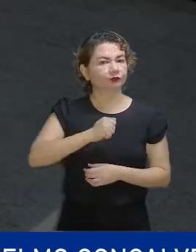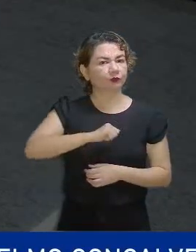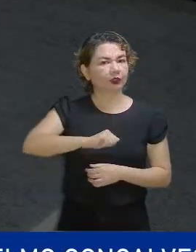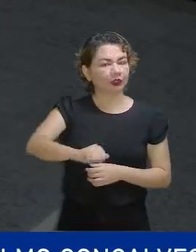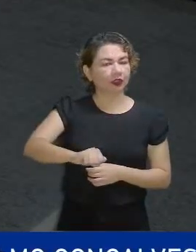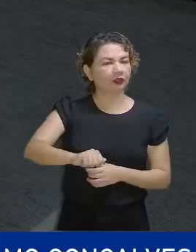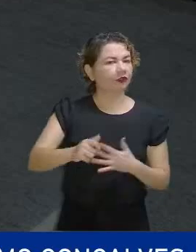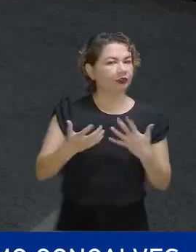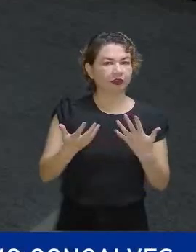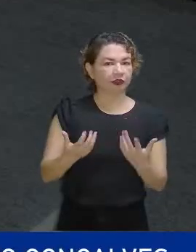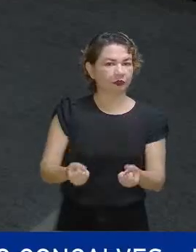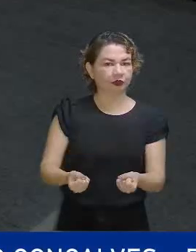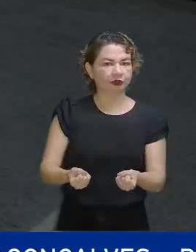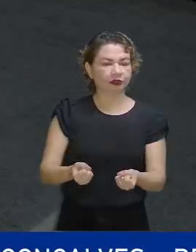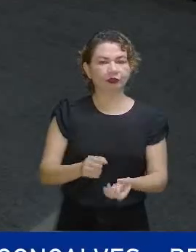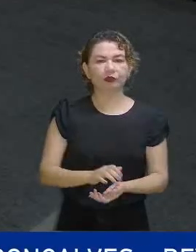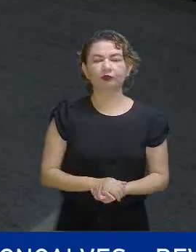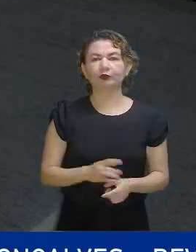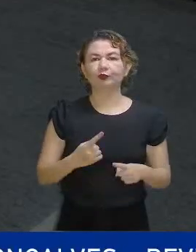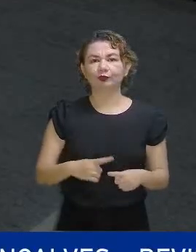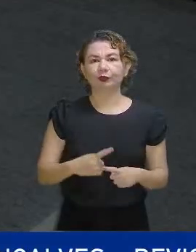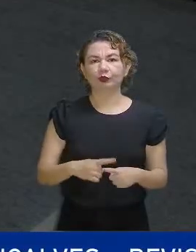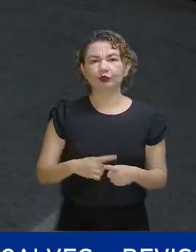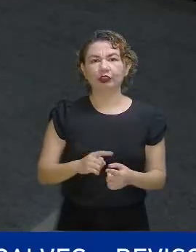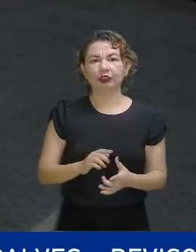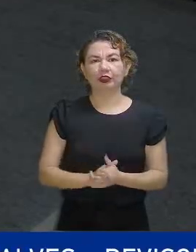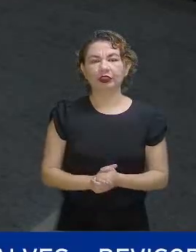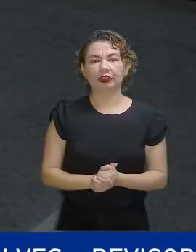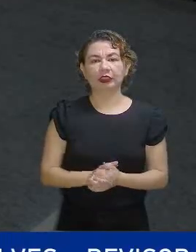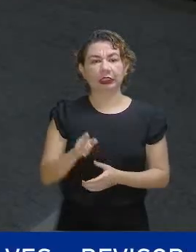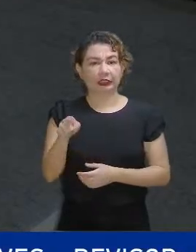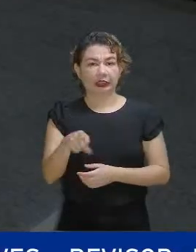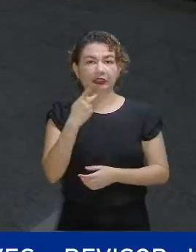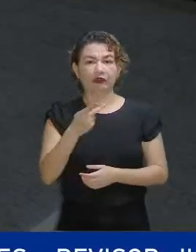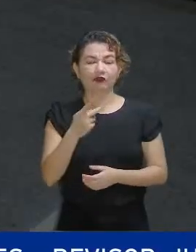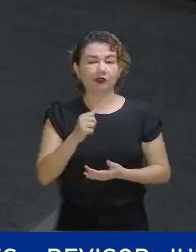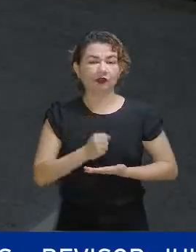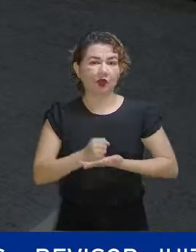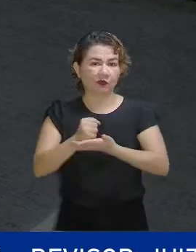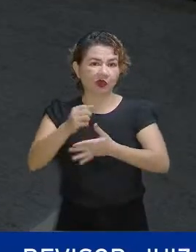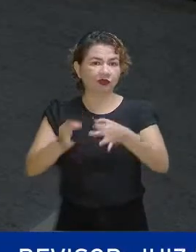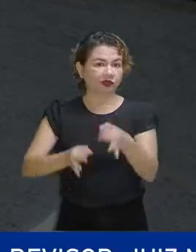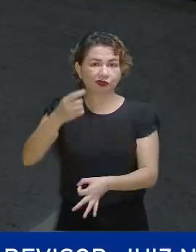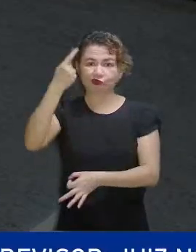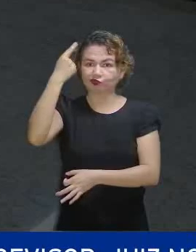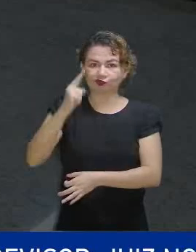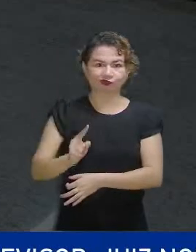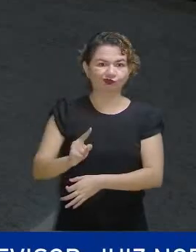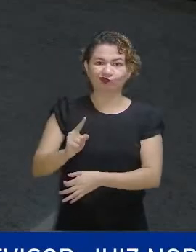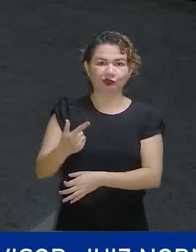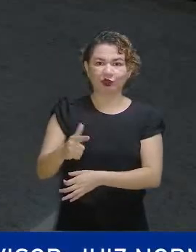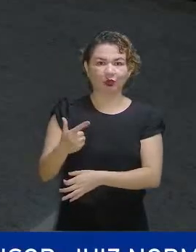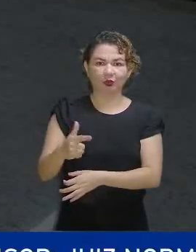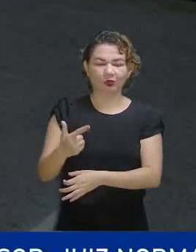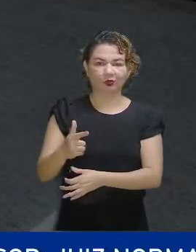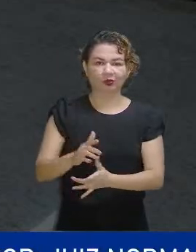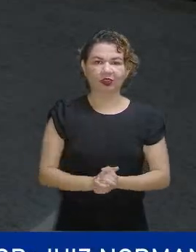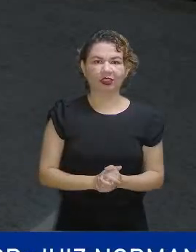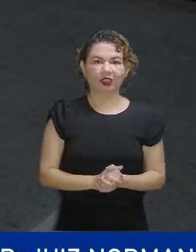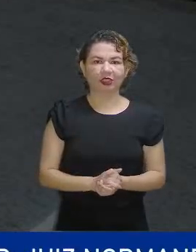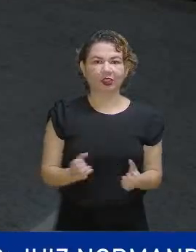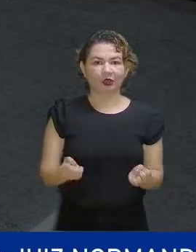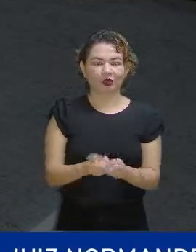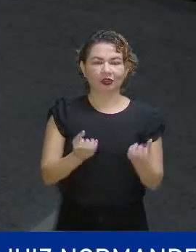tese isolada. Afirma que não recebeu assistência jurídica nem foi informado sobre o direito de não produzir